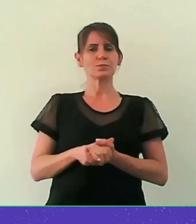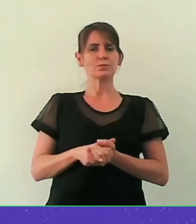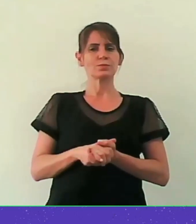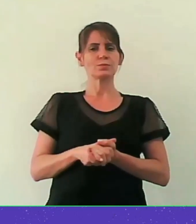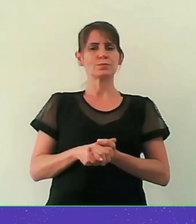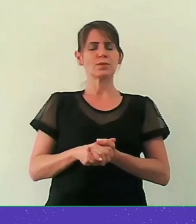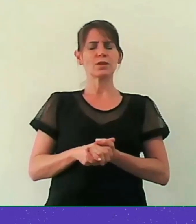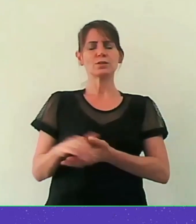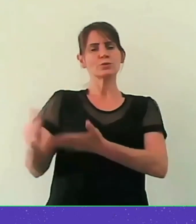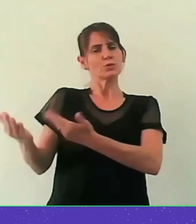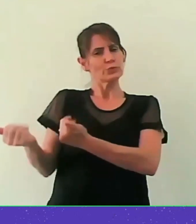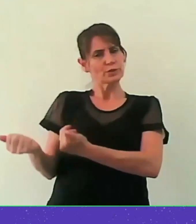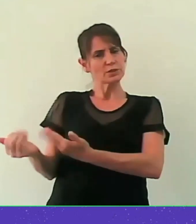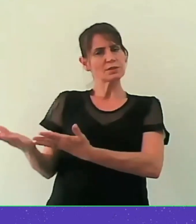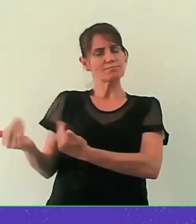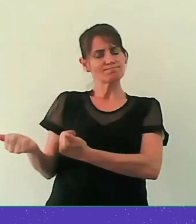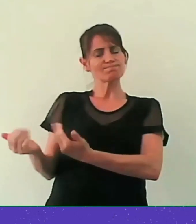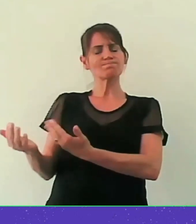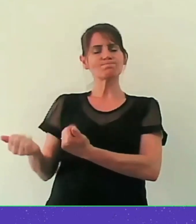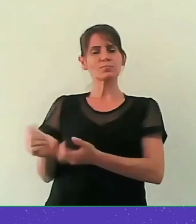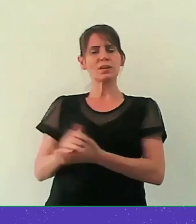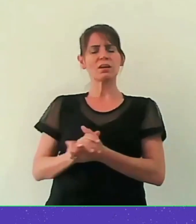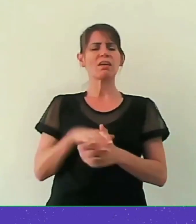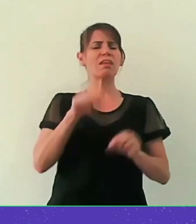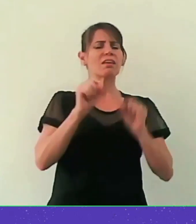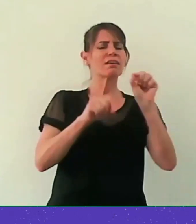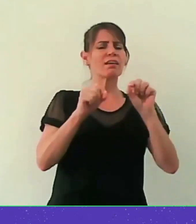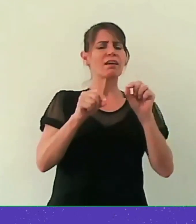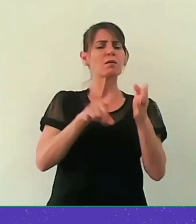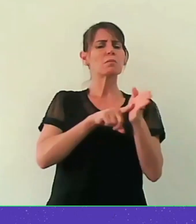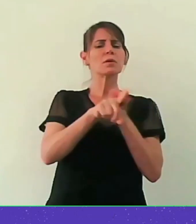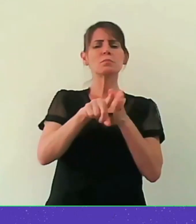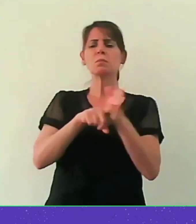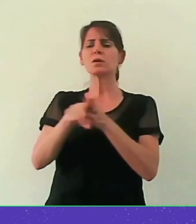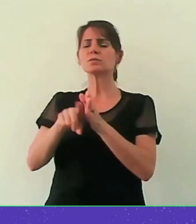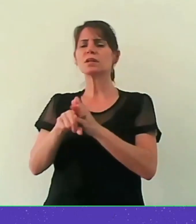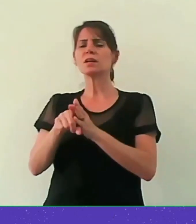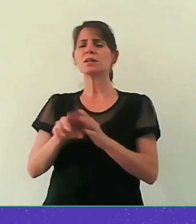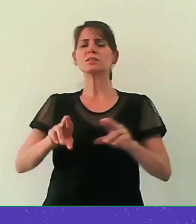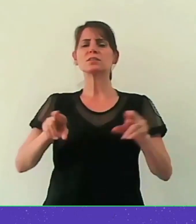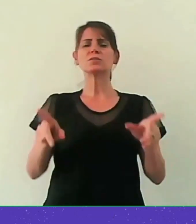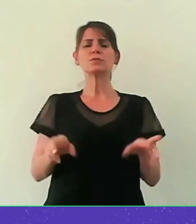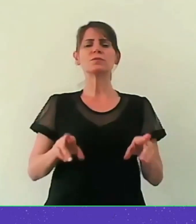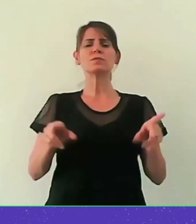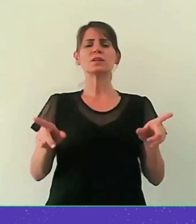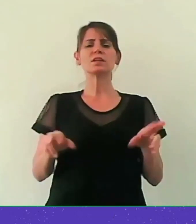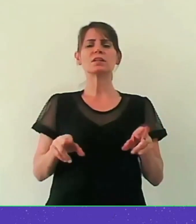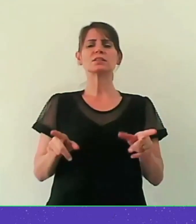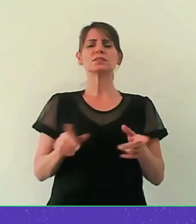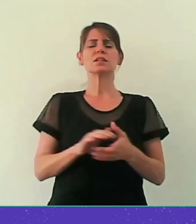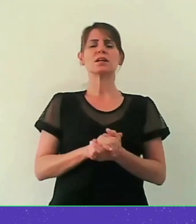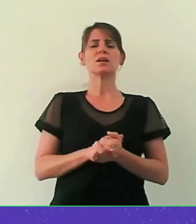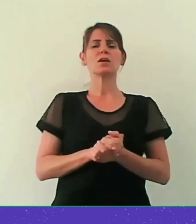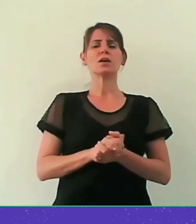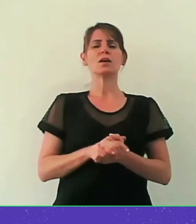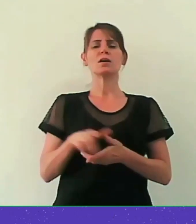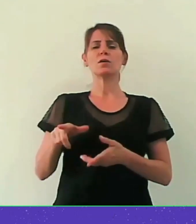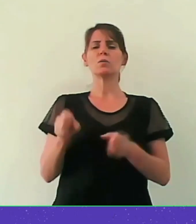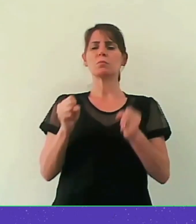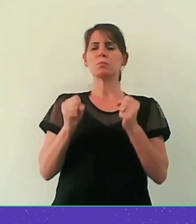Jovens, quem aqui pode me dizer a diferença, qual a diferença entre o poder e a